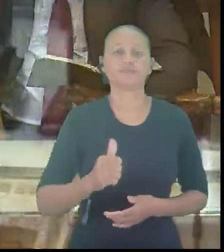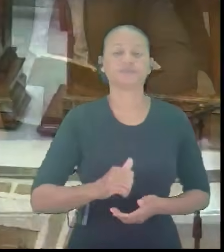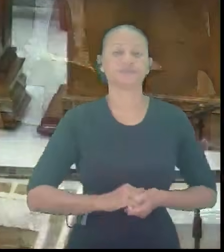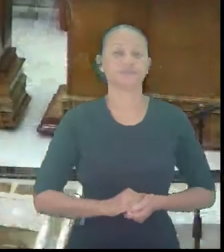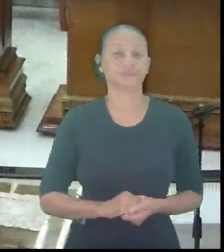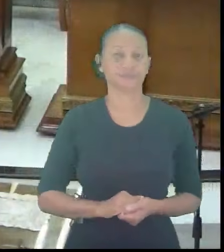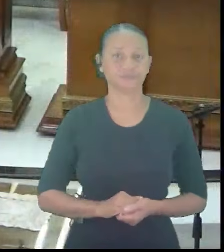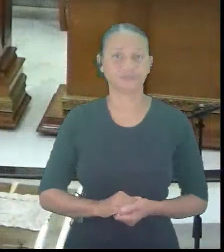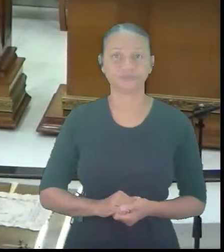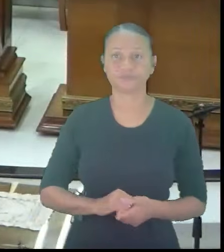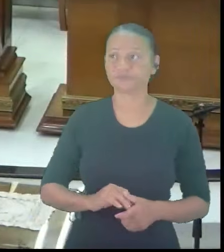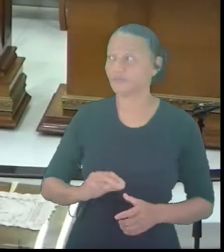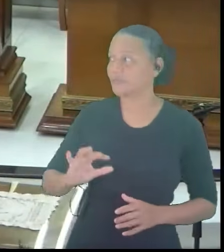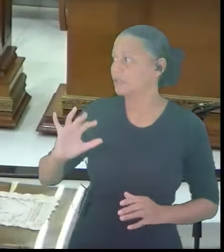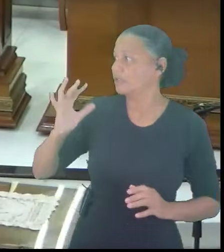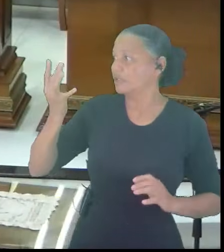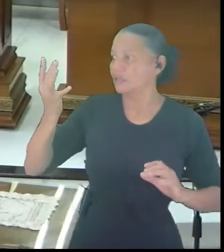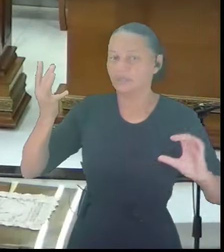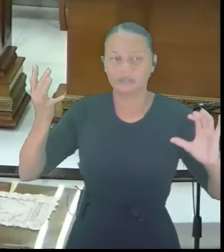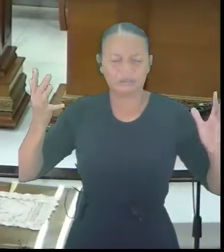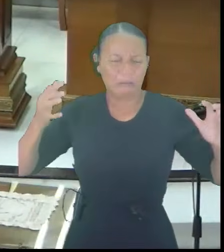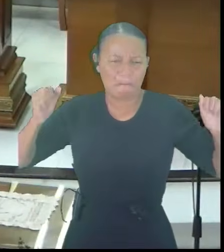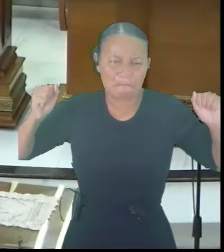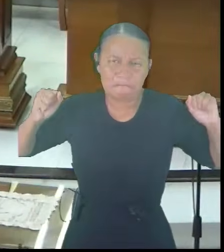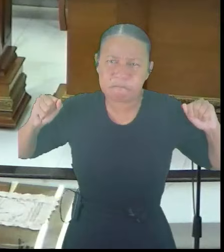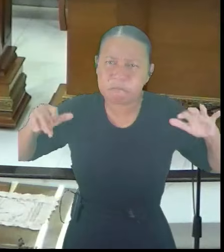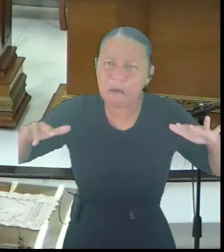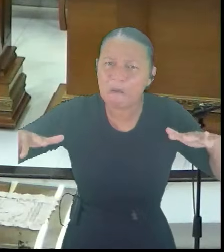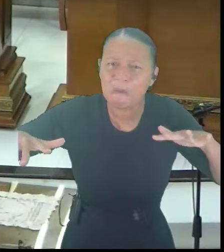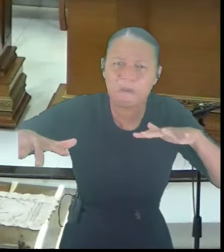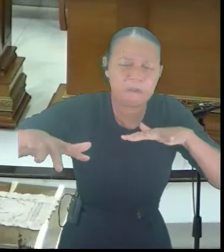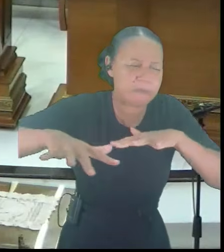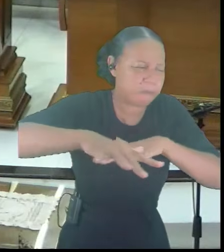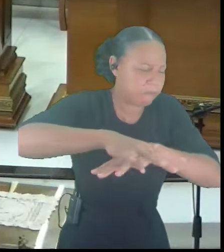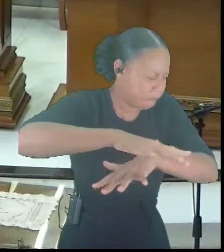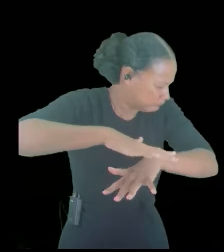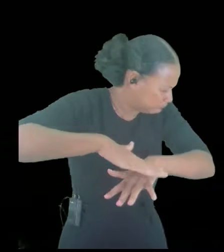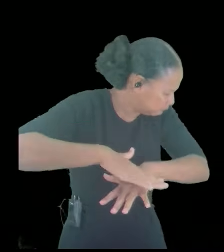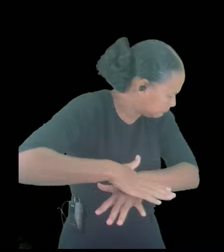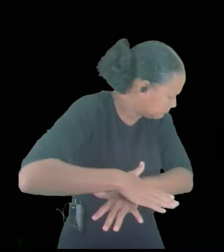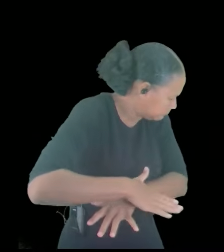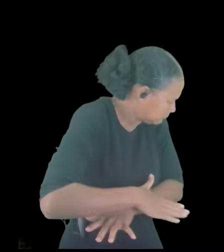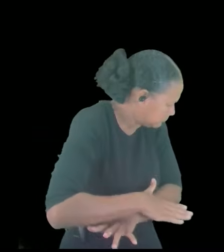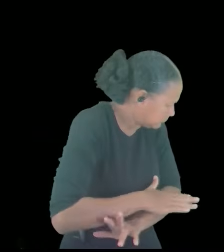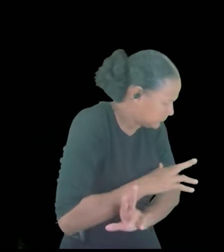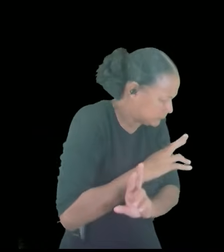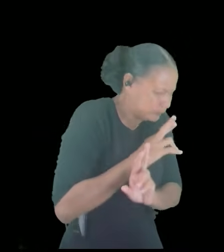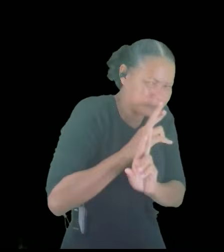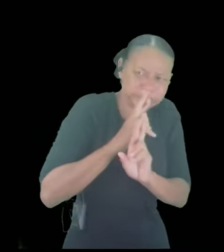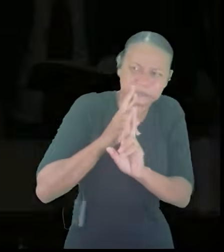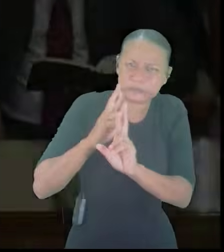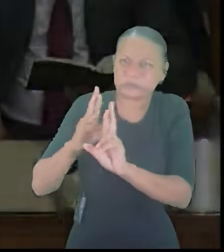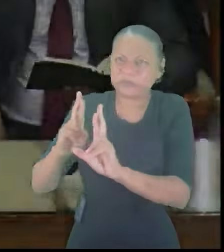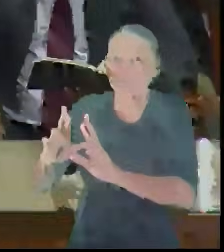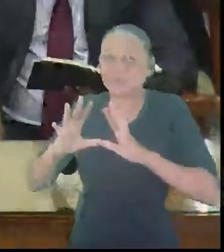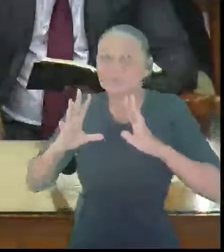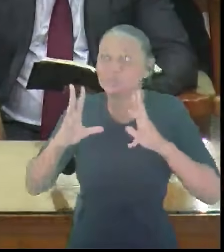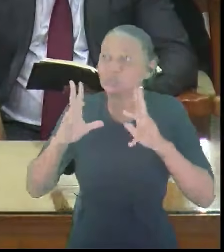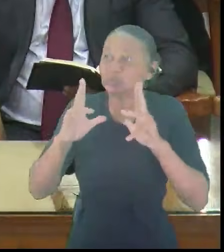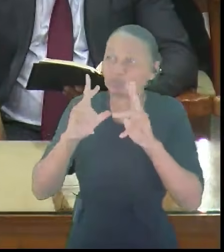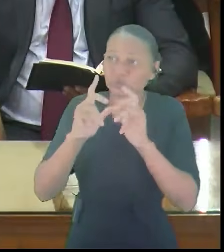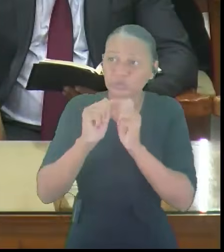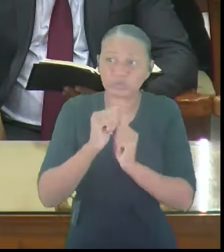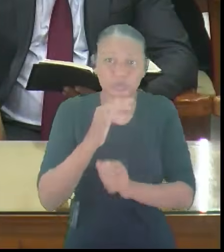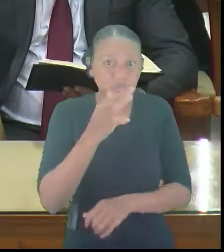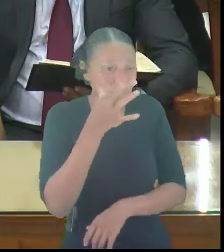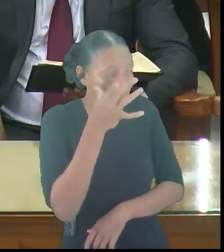E houve um grande temor em toda a igreja e em todos os que ouviram